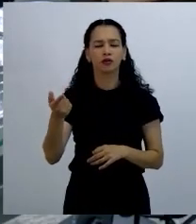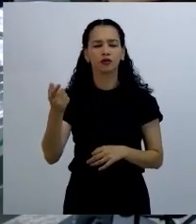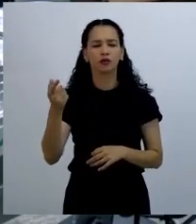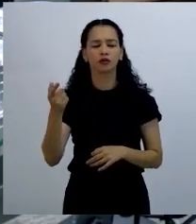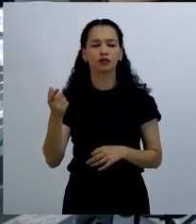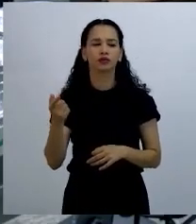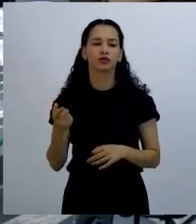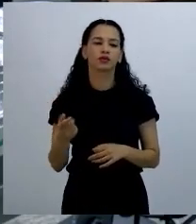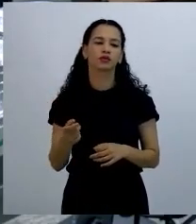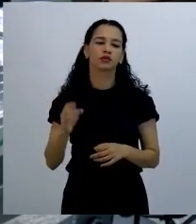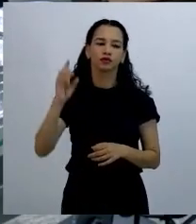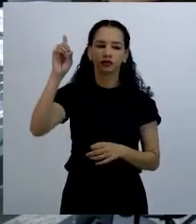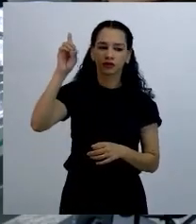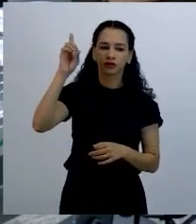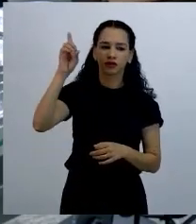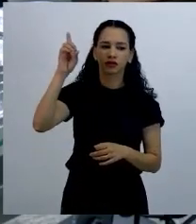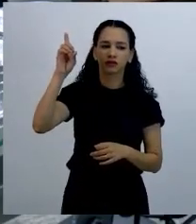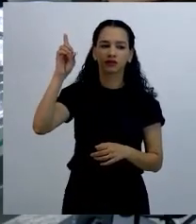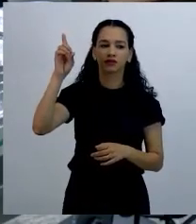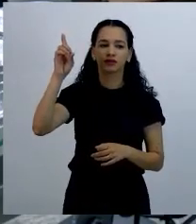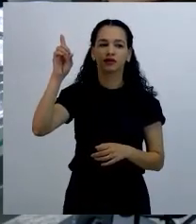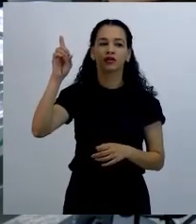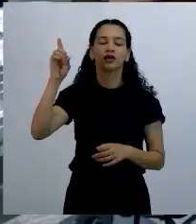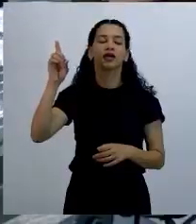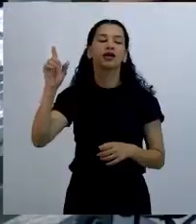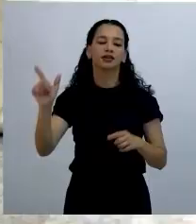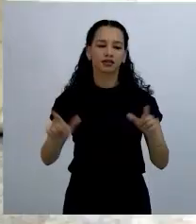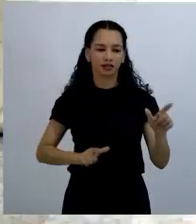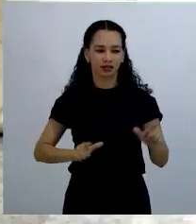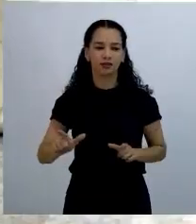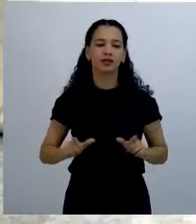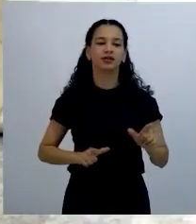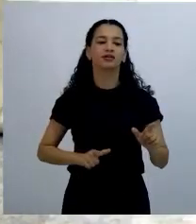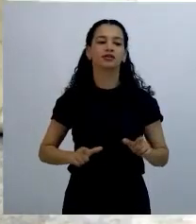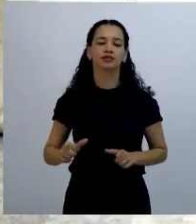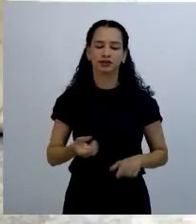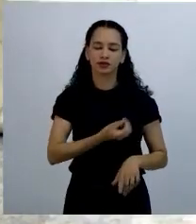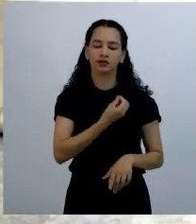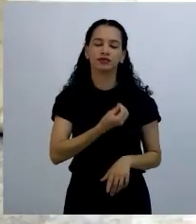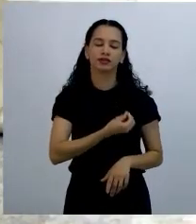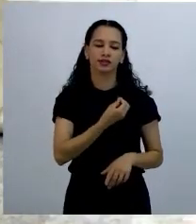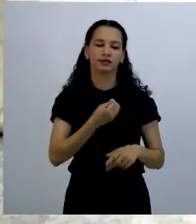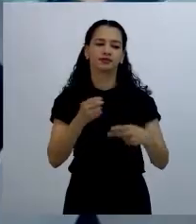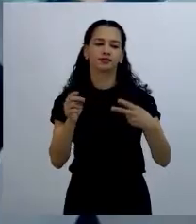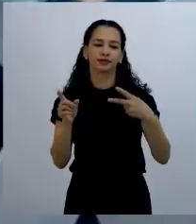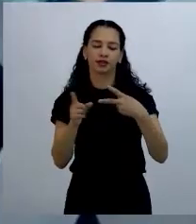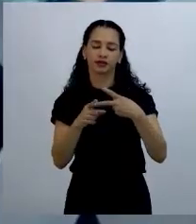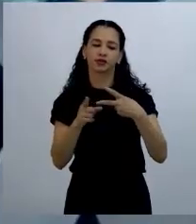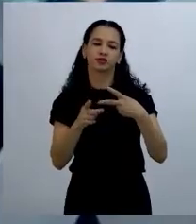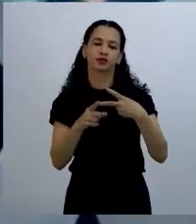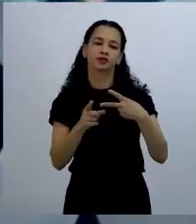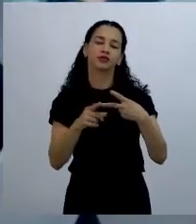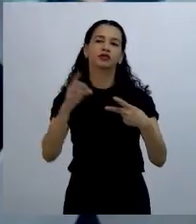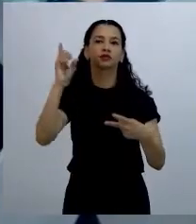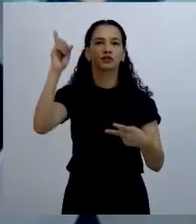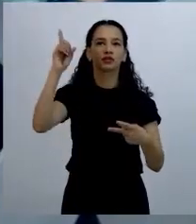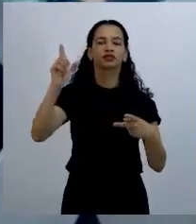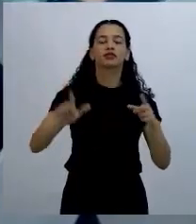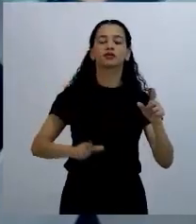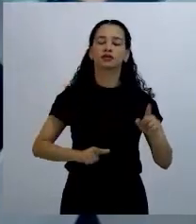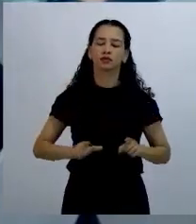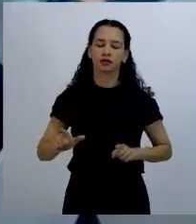ainda está trabalhando na minha vida por isso tenha paciência com você talvez você não tenha ainda